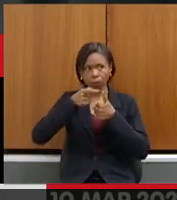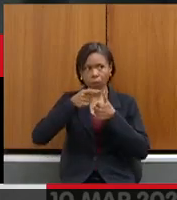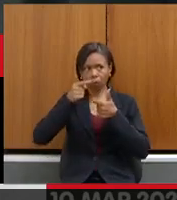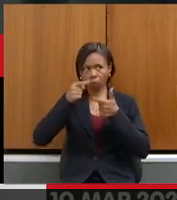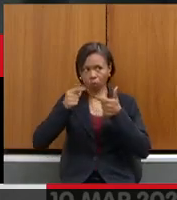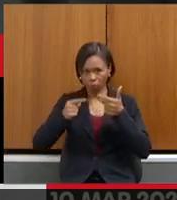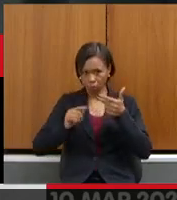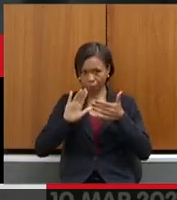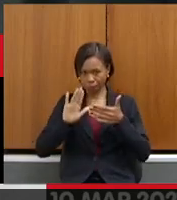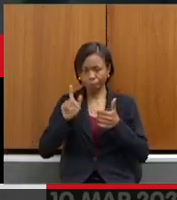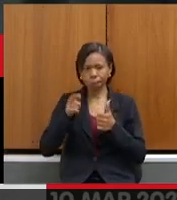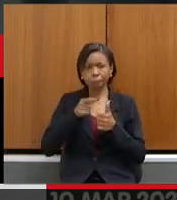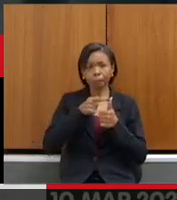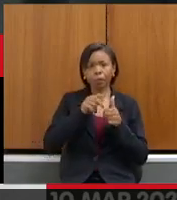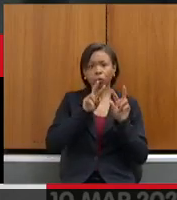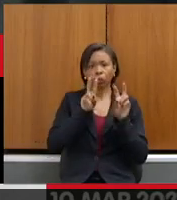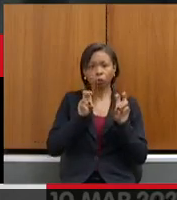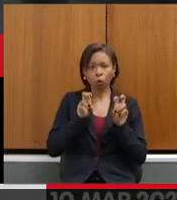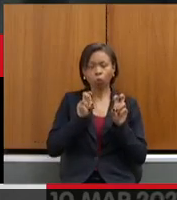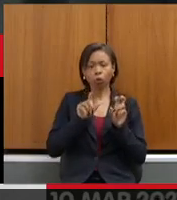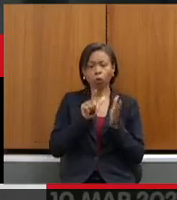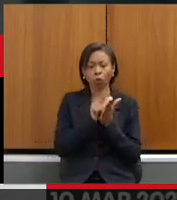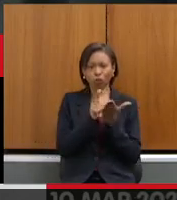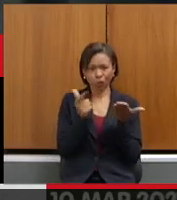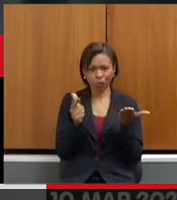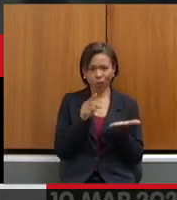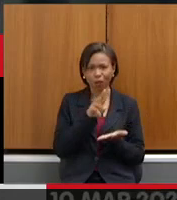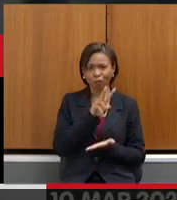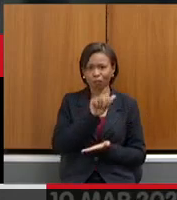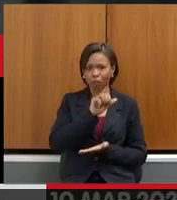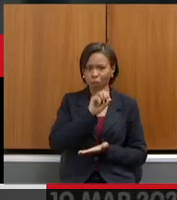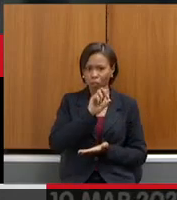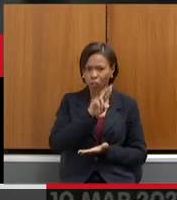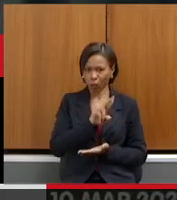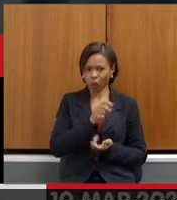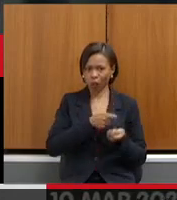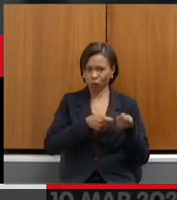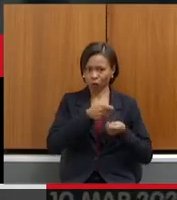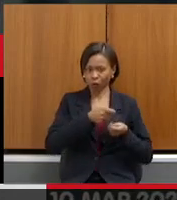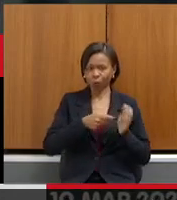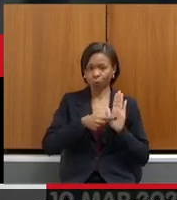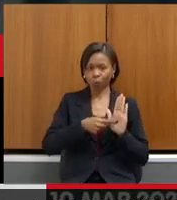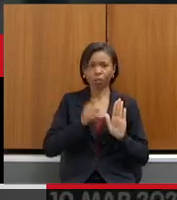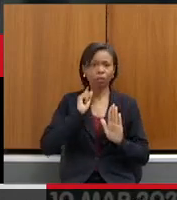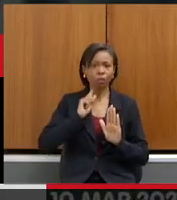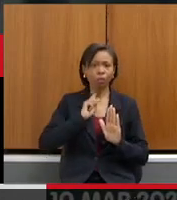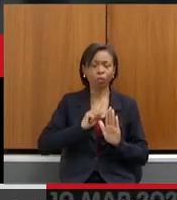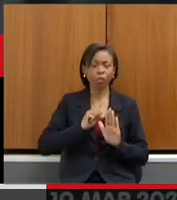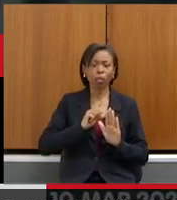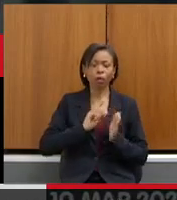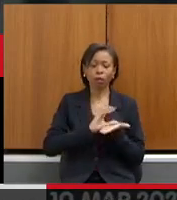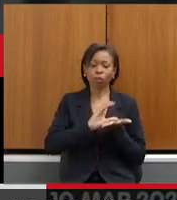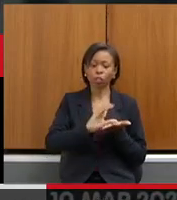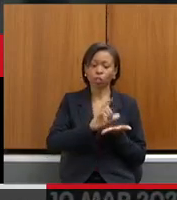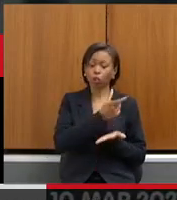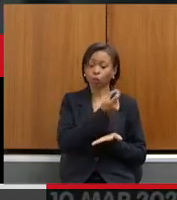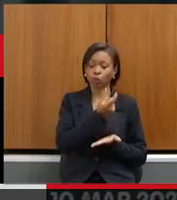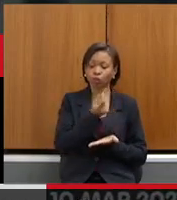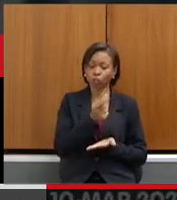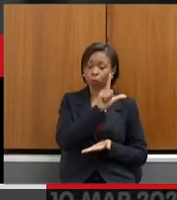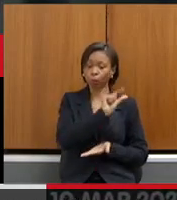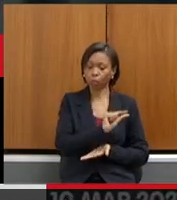com anotei aqui a respeito da matéria do valor econômico que mostra que Minas investiu menos em 2020 do que em 2019